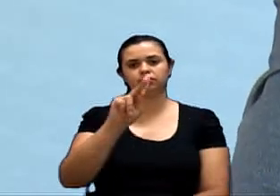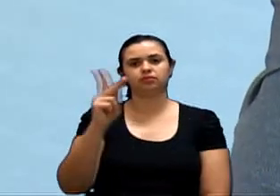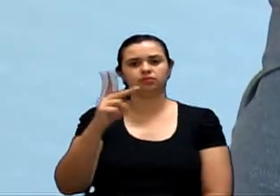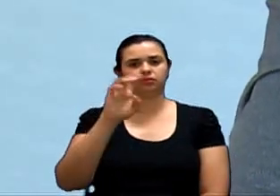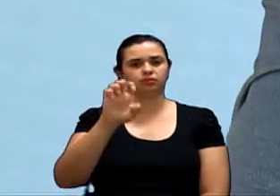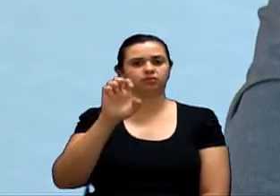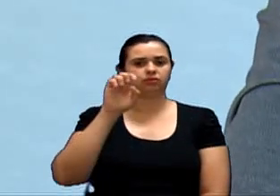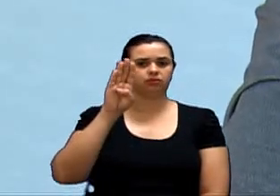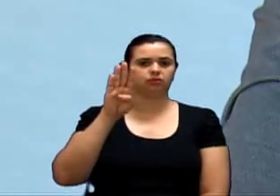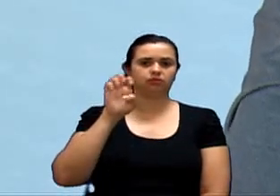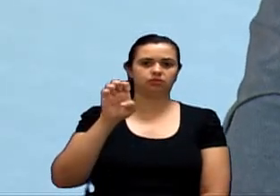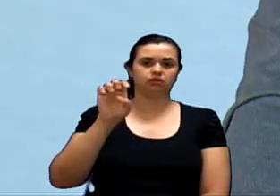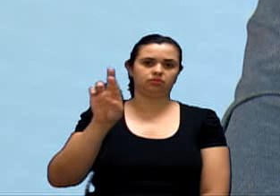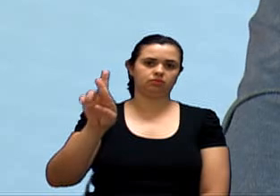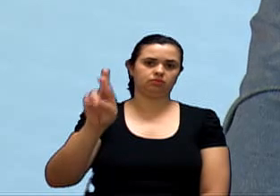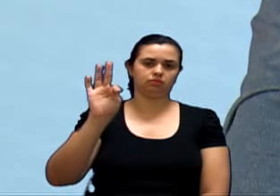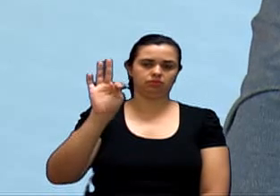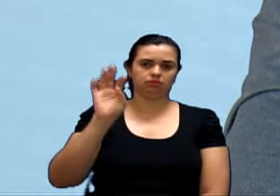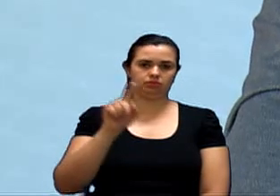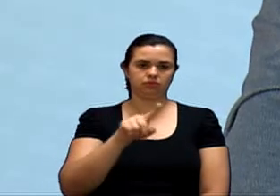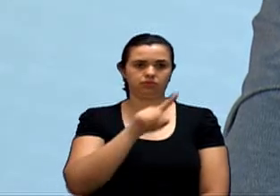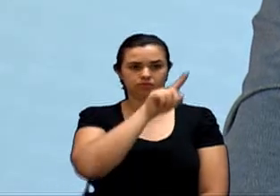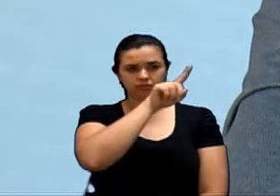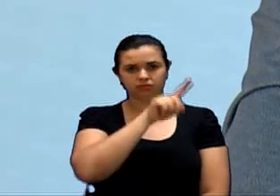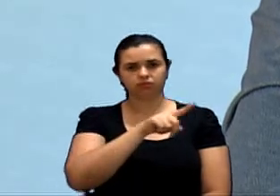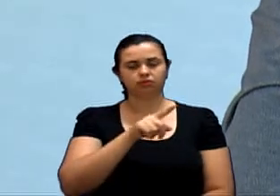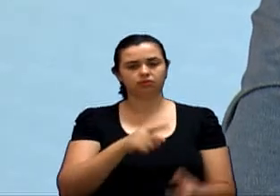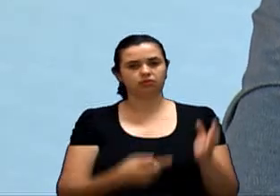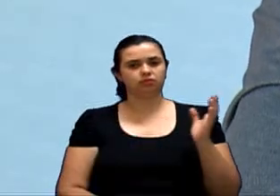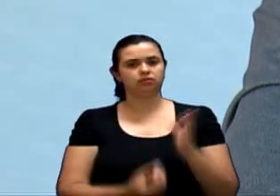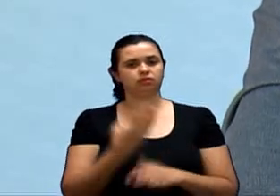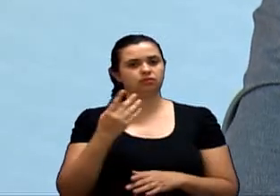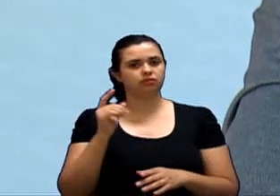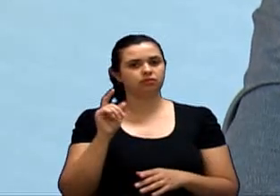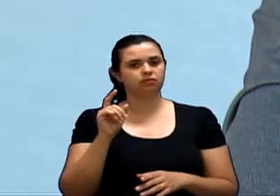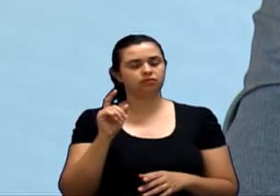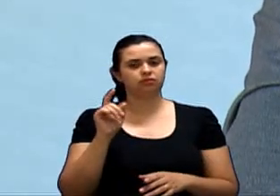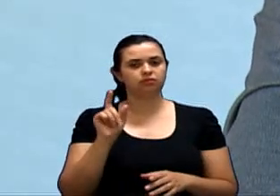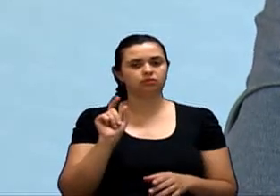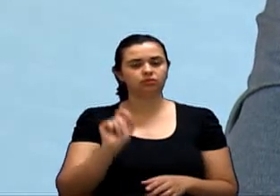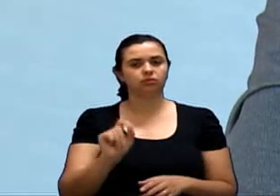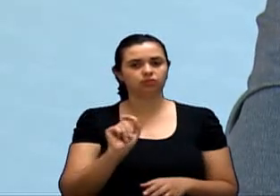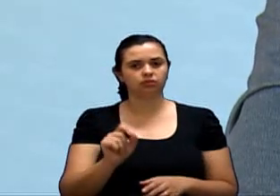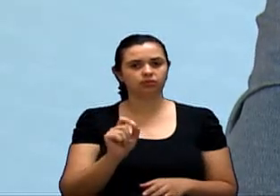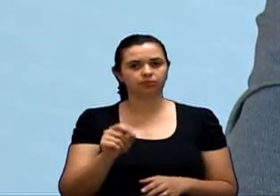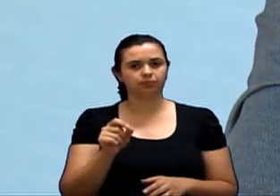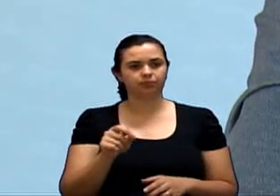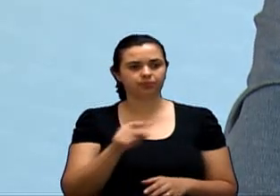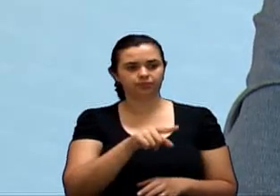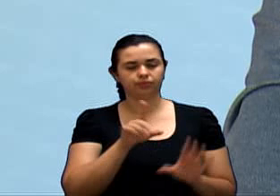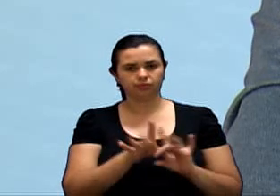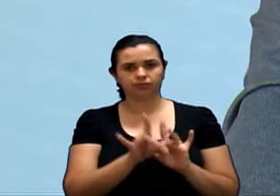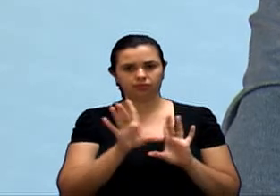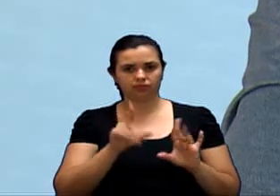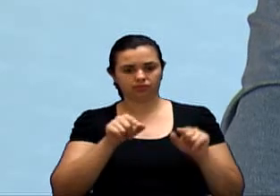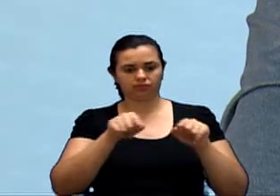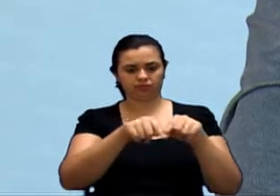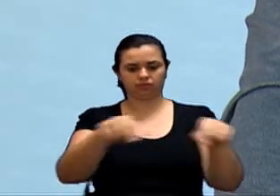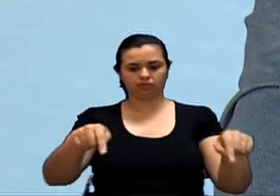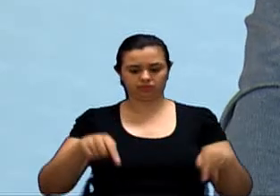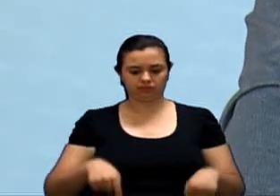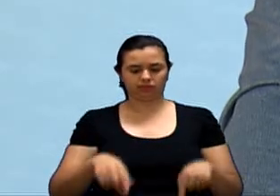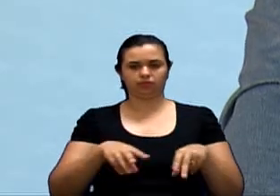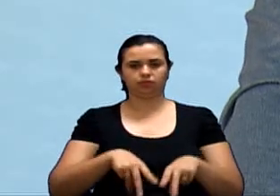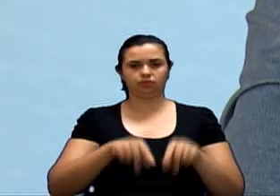em 2019, aliás, quando eles conseguiram a permissão daquela área pública, que é ali o campo